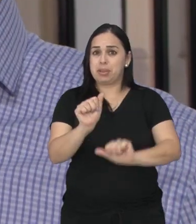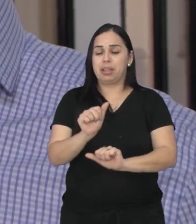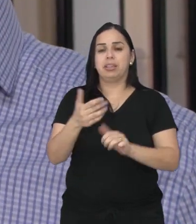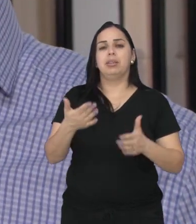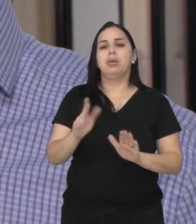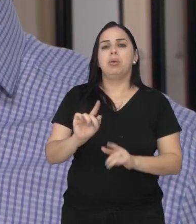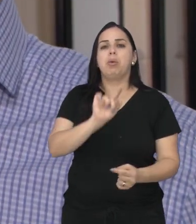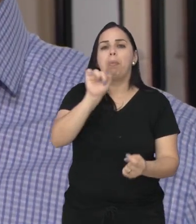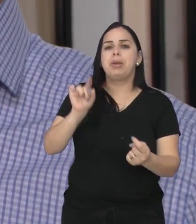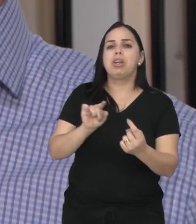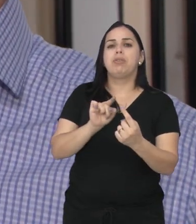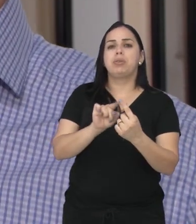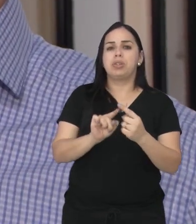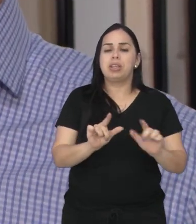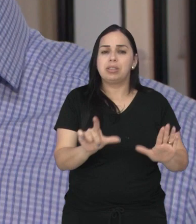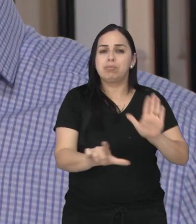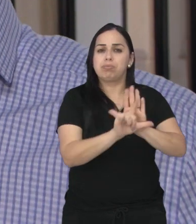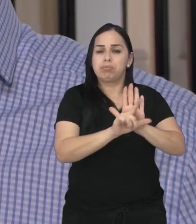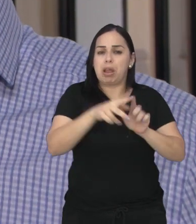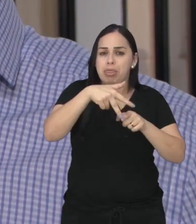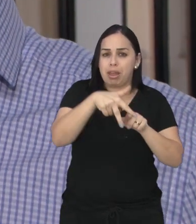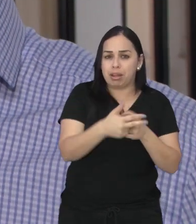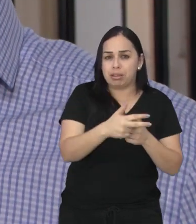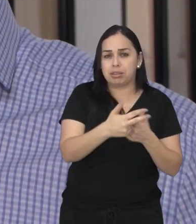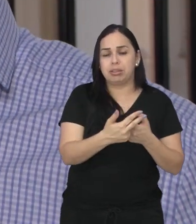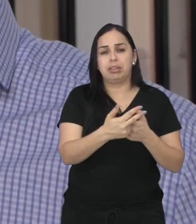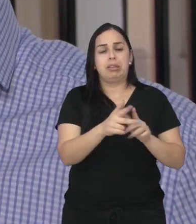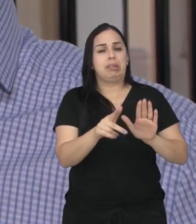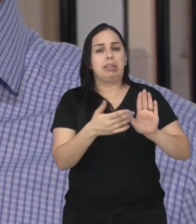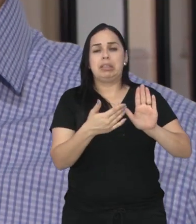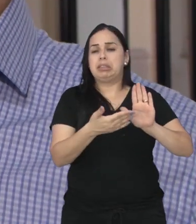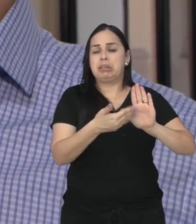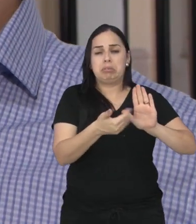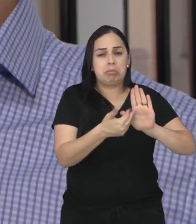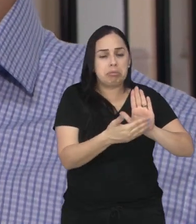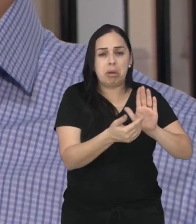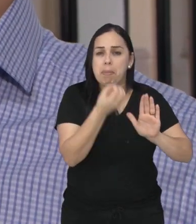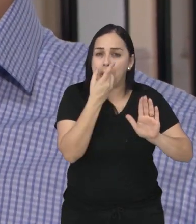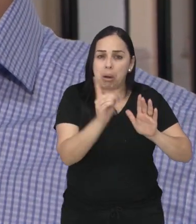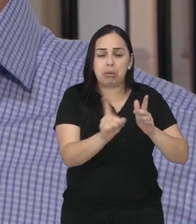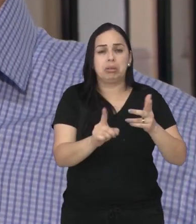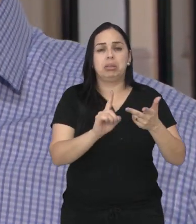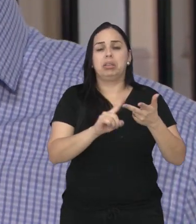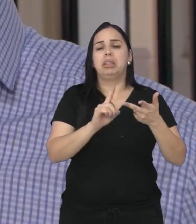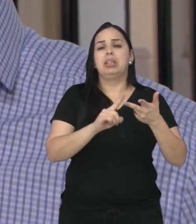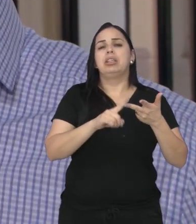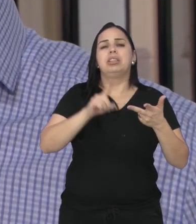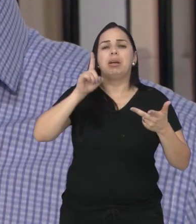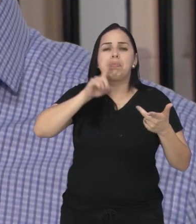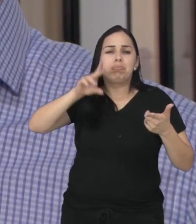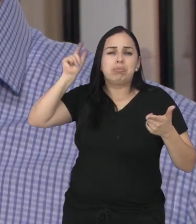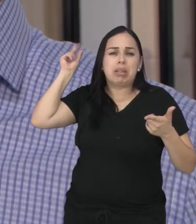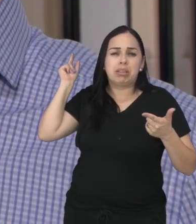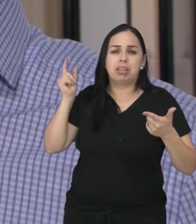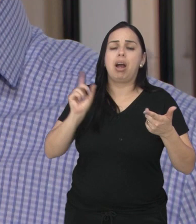principal objetivo de revogação de leis, sejam leis inúteis, burocráticas ou que são antigas, caíram em desuso, é trazer